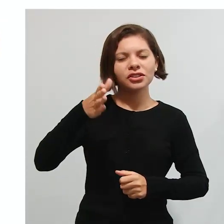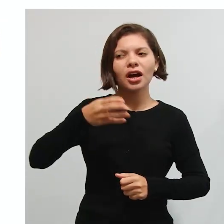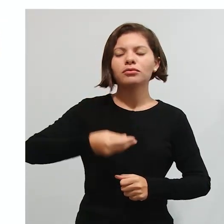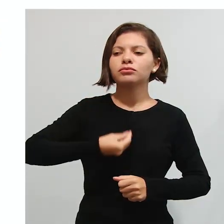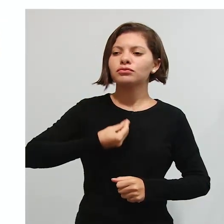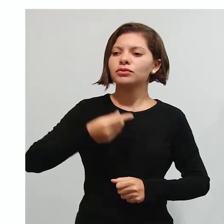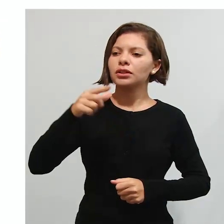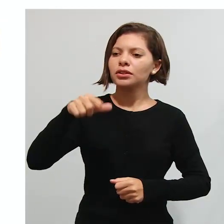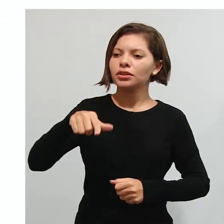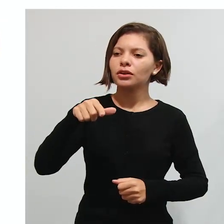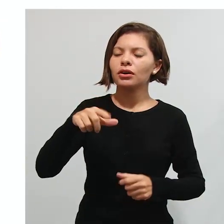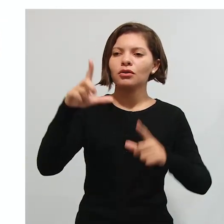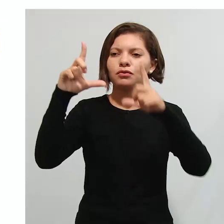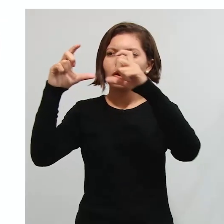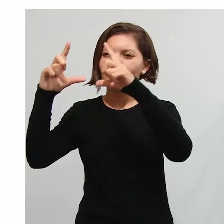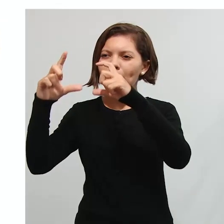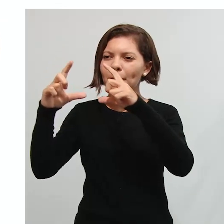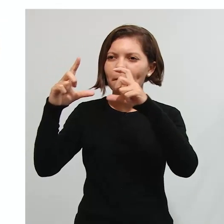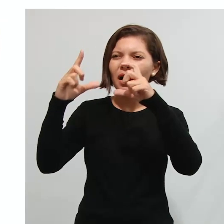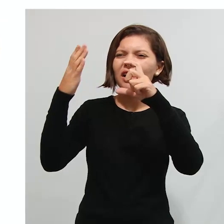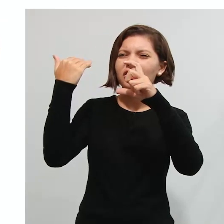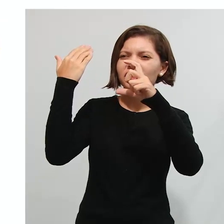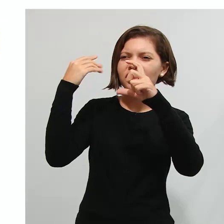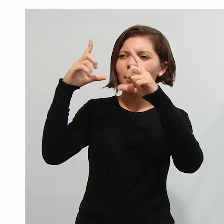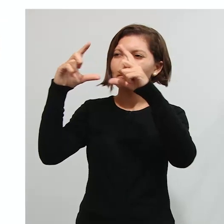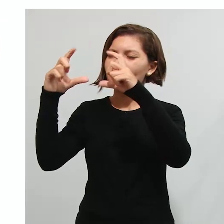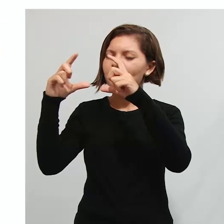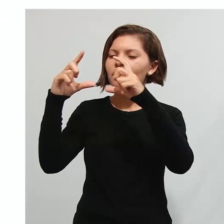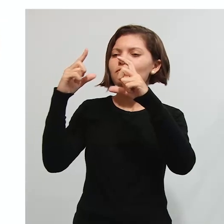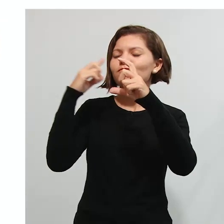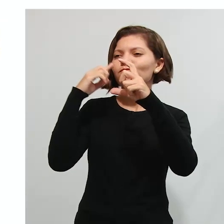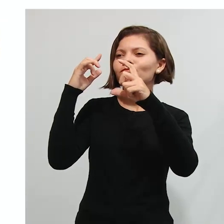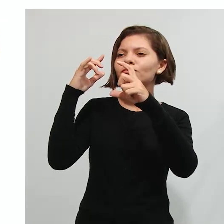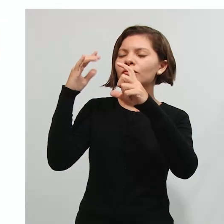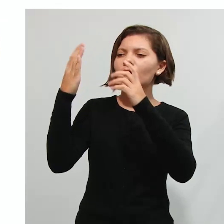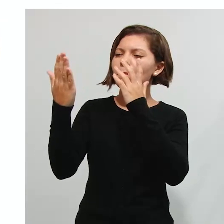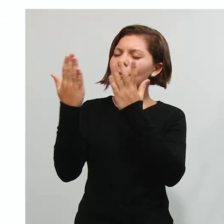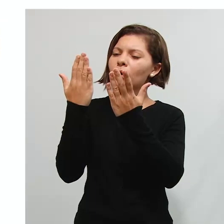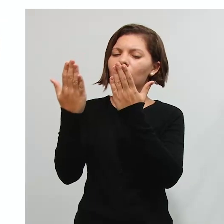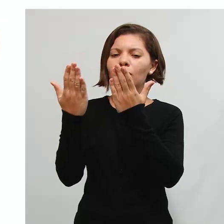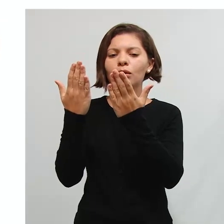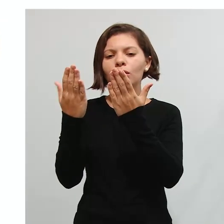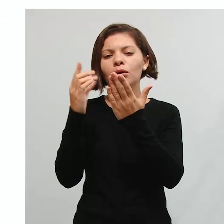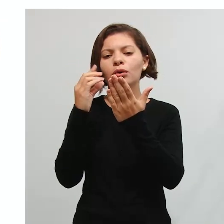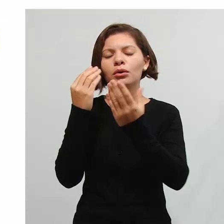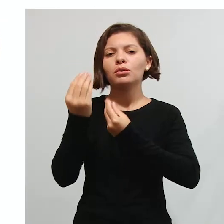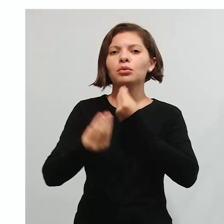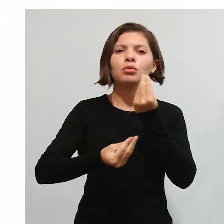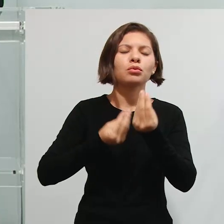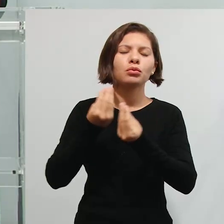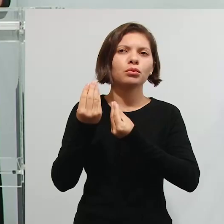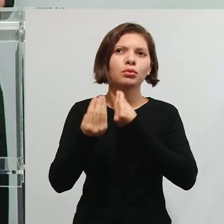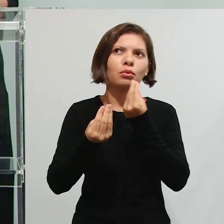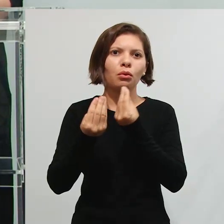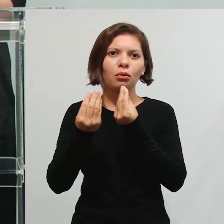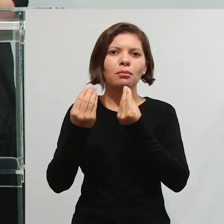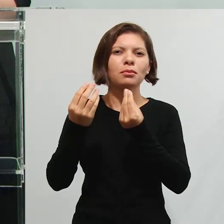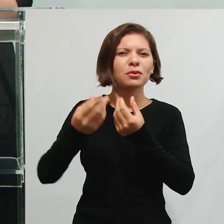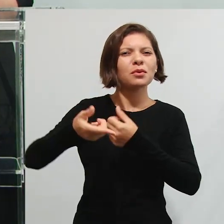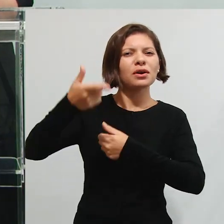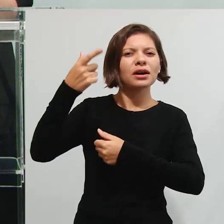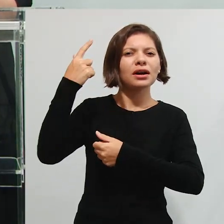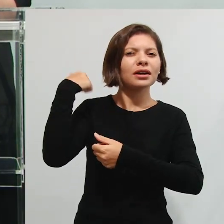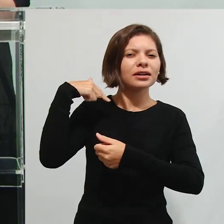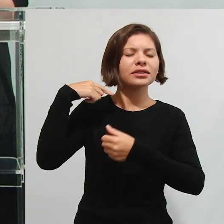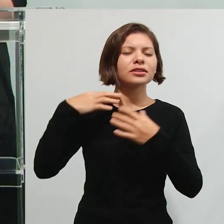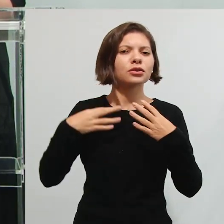já existe né de fotografias anteriores aí né comparando o que como é que é que eles que